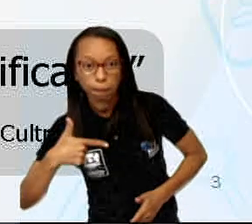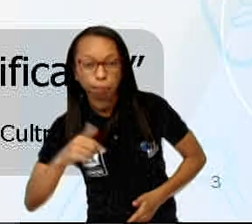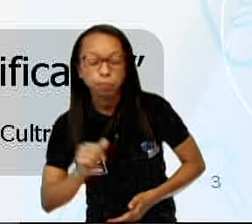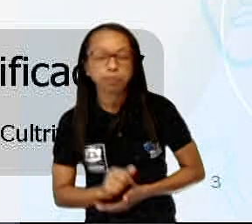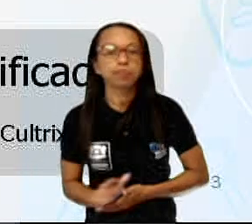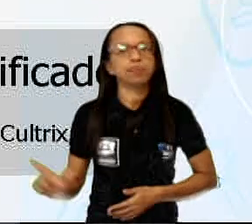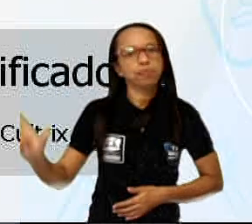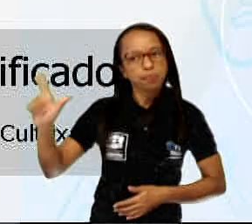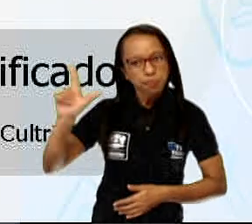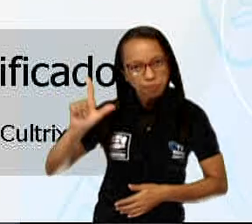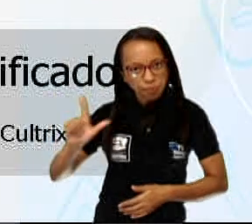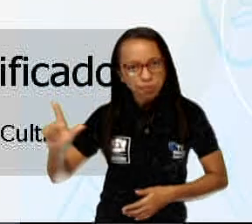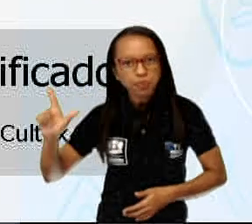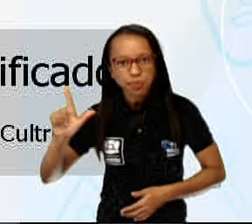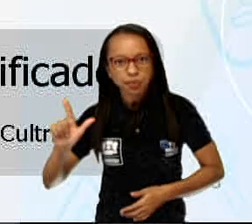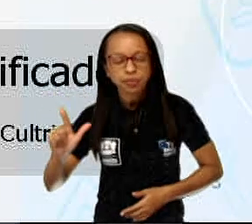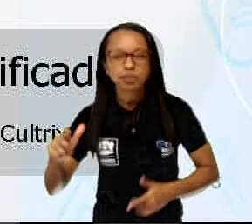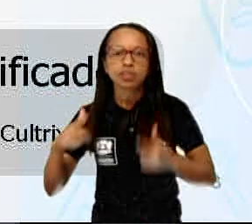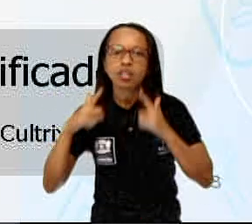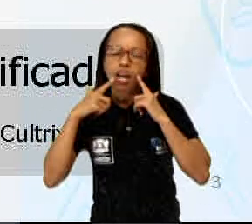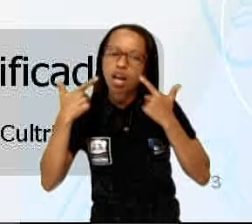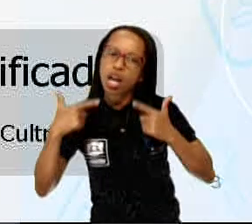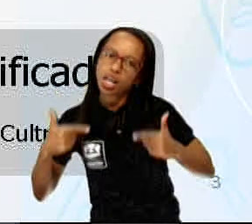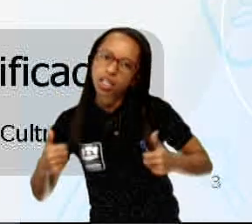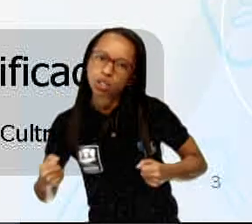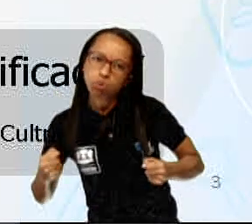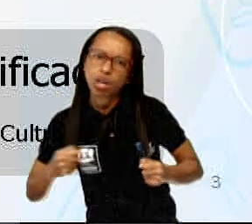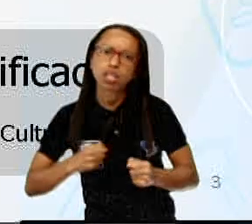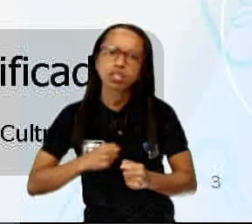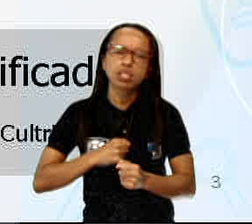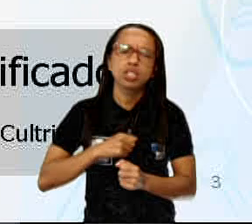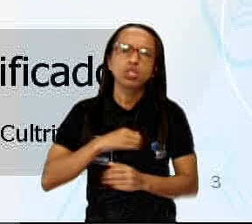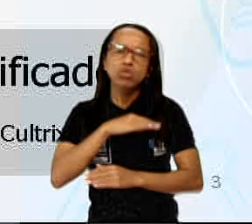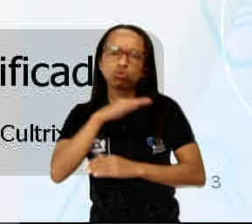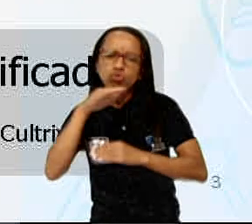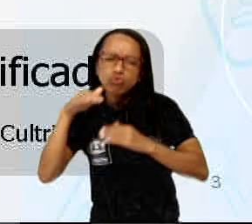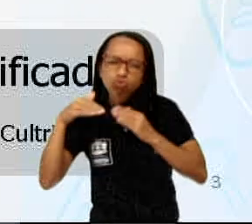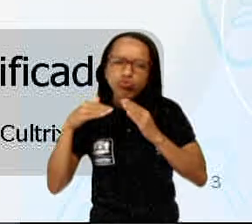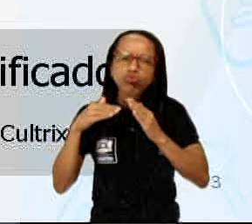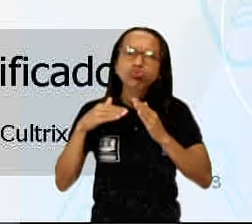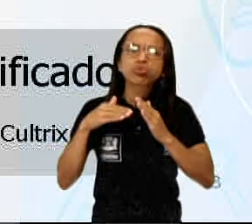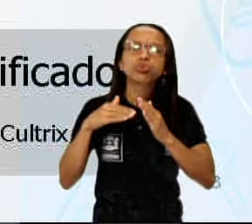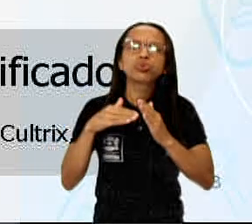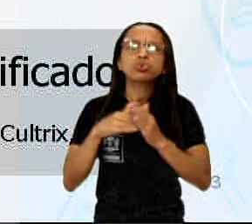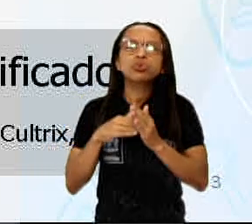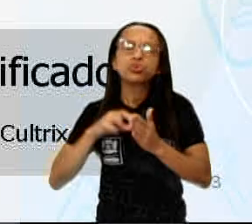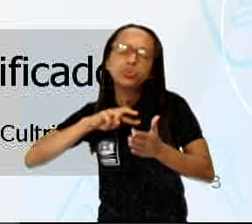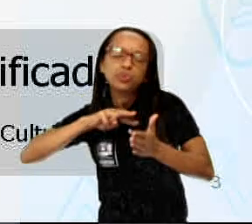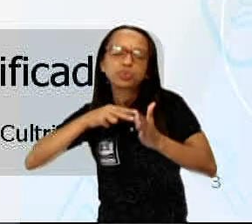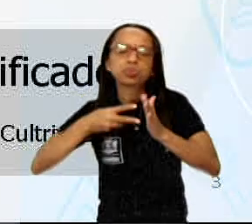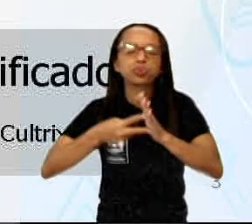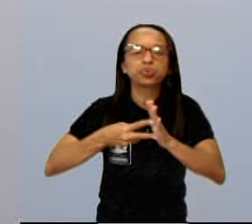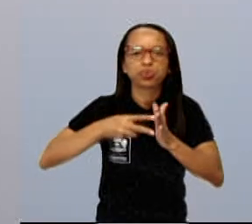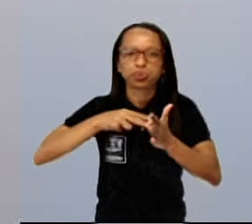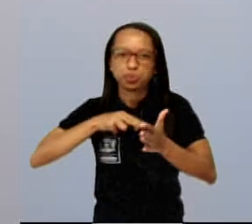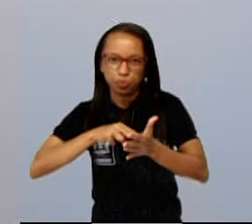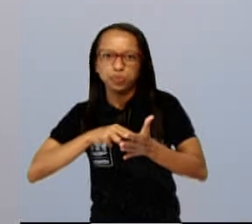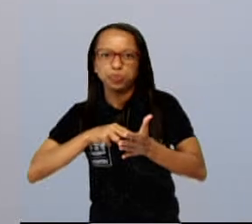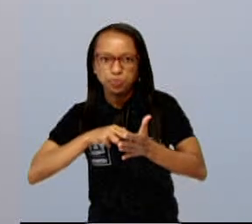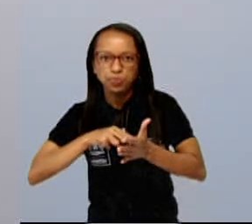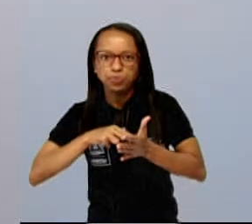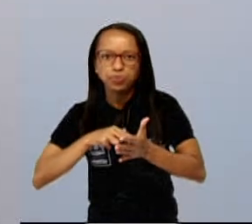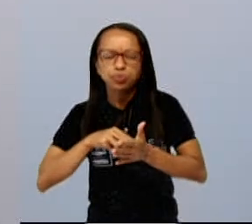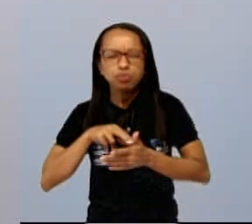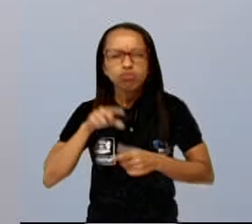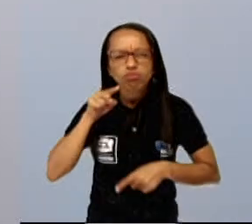linguagem carregada de significado. Essa citação de Paulo é fantástica. Vocês devem ter notado que durante